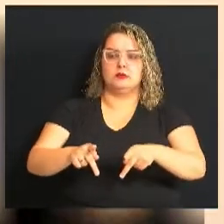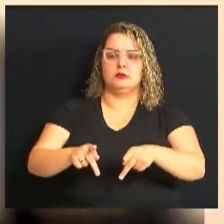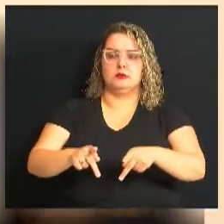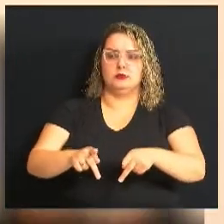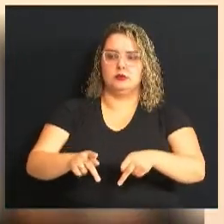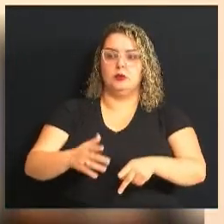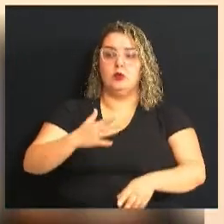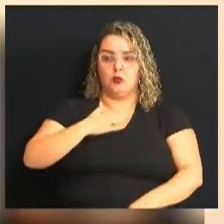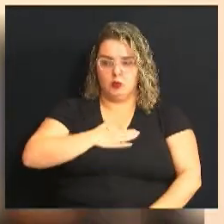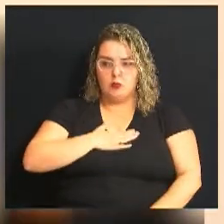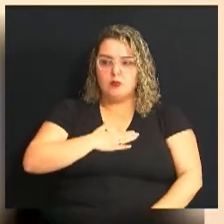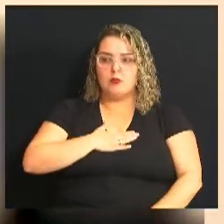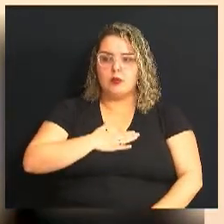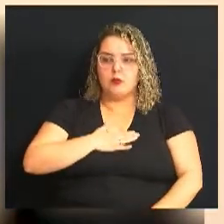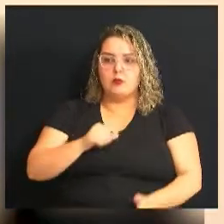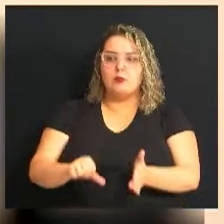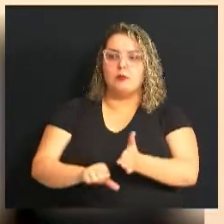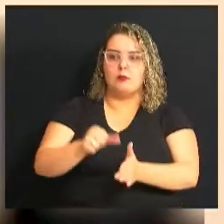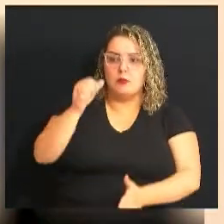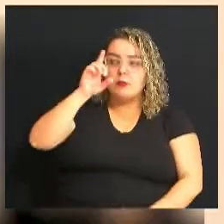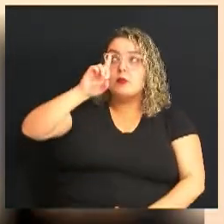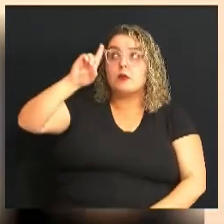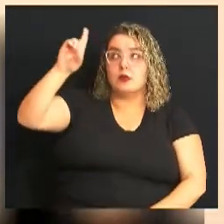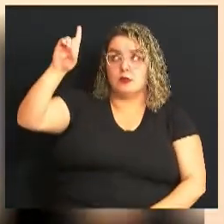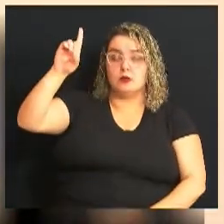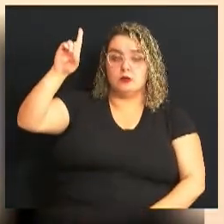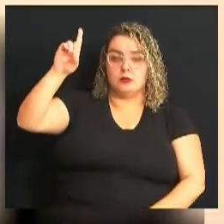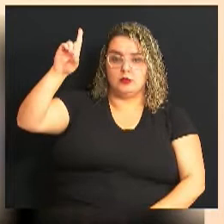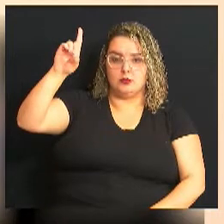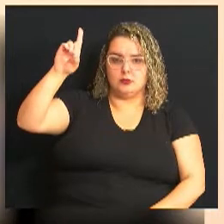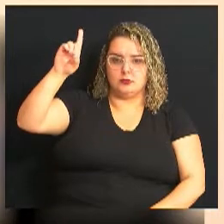meu, primeiro é com Deus.